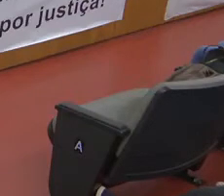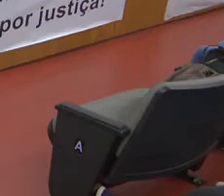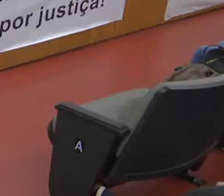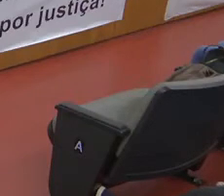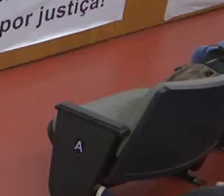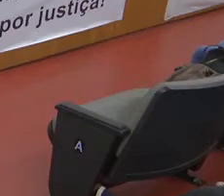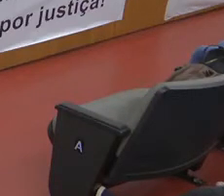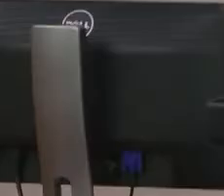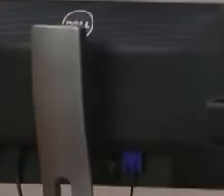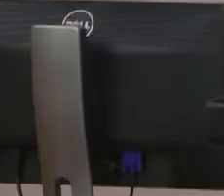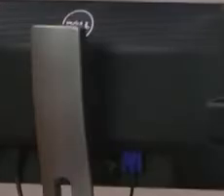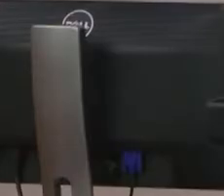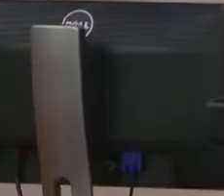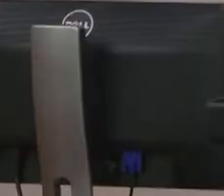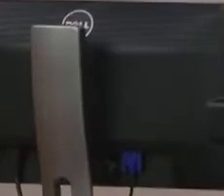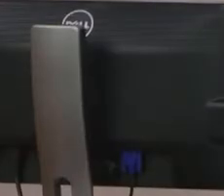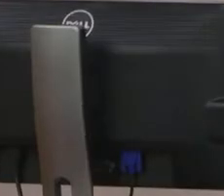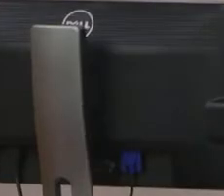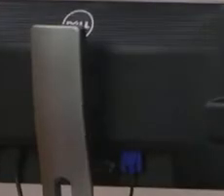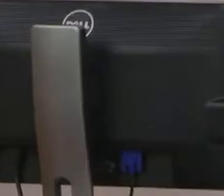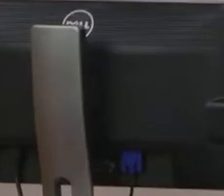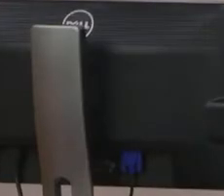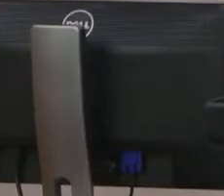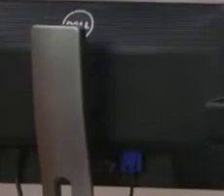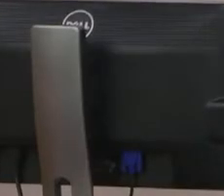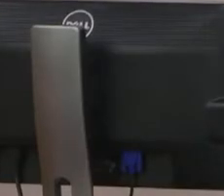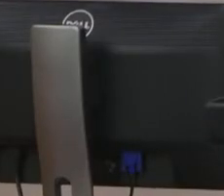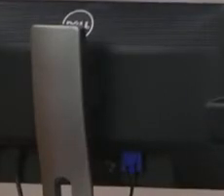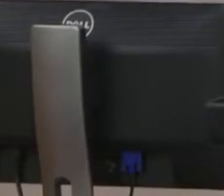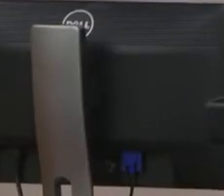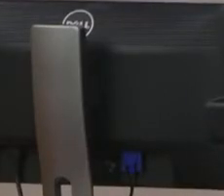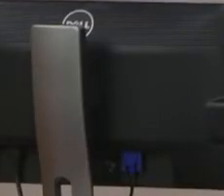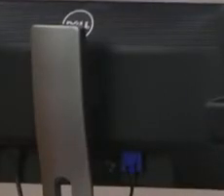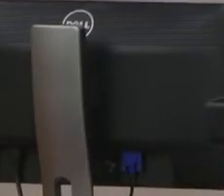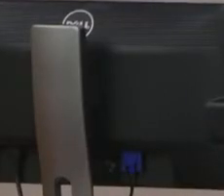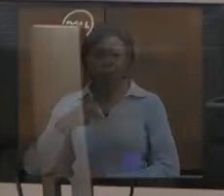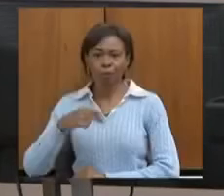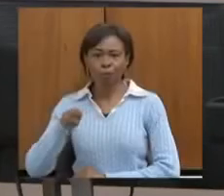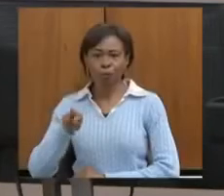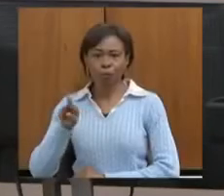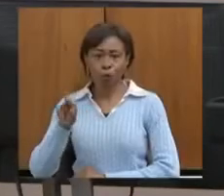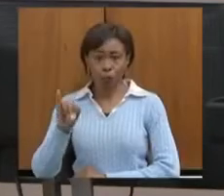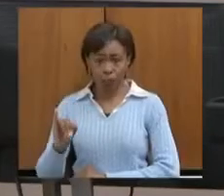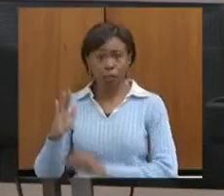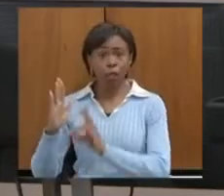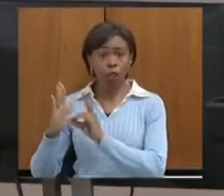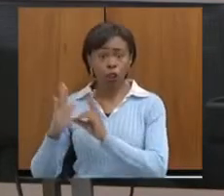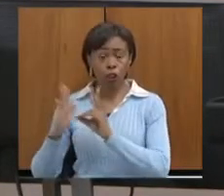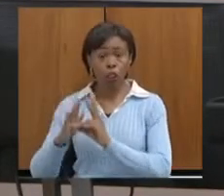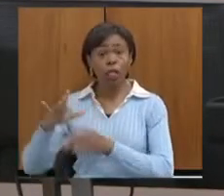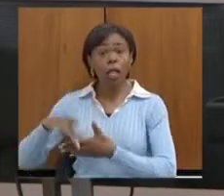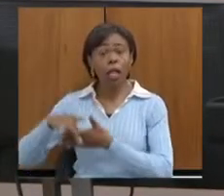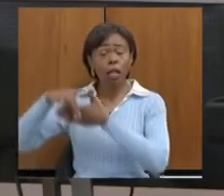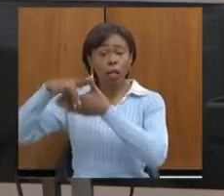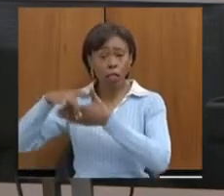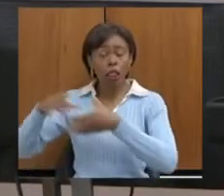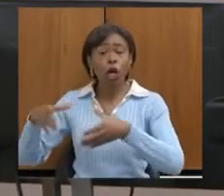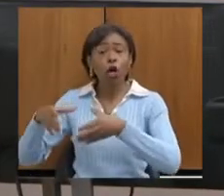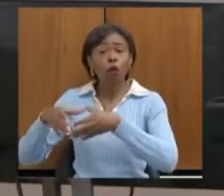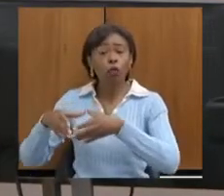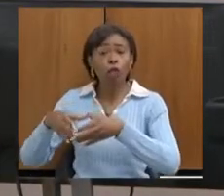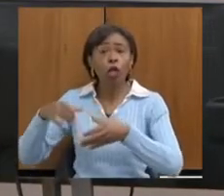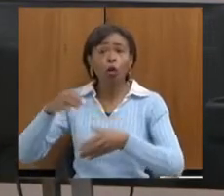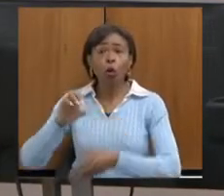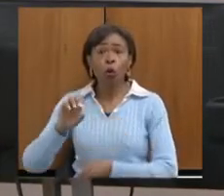tá dando sequência passamos a palavra senhora Meire minemar Pure indígena liderança da comunidade o show